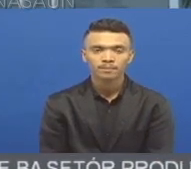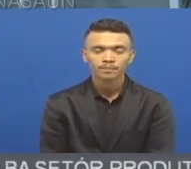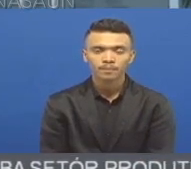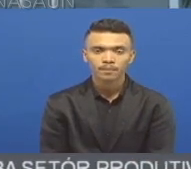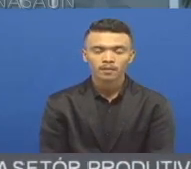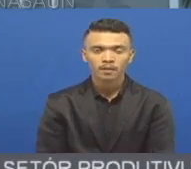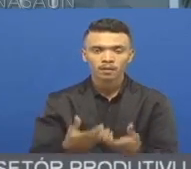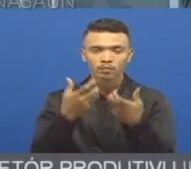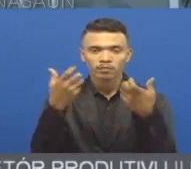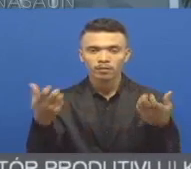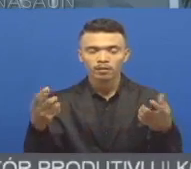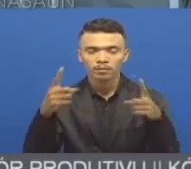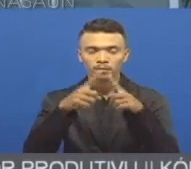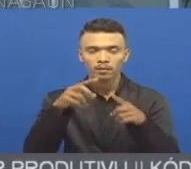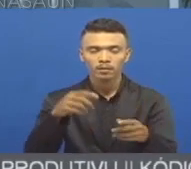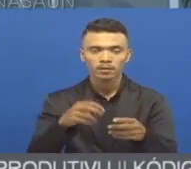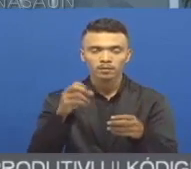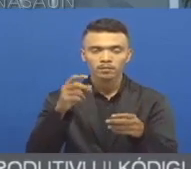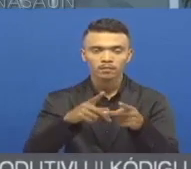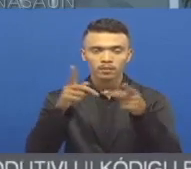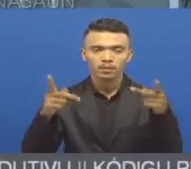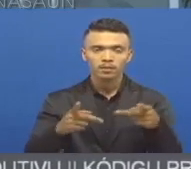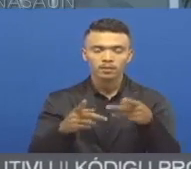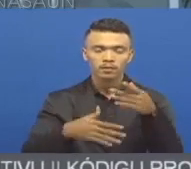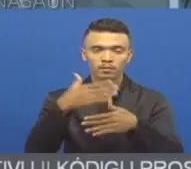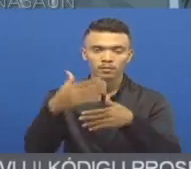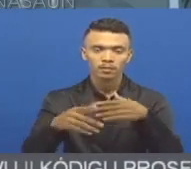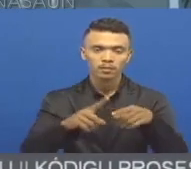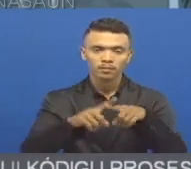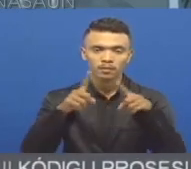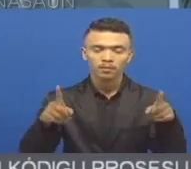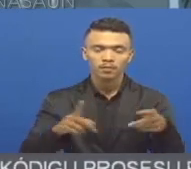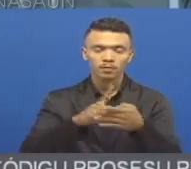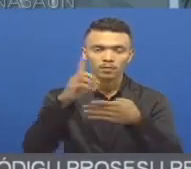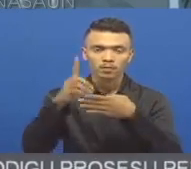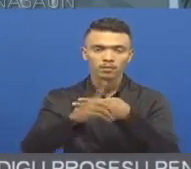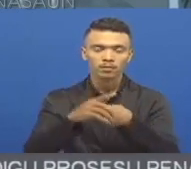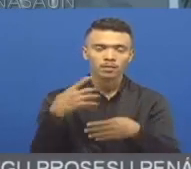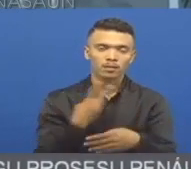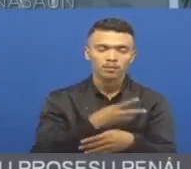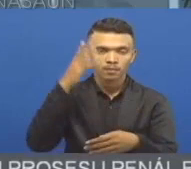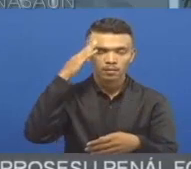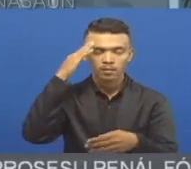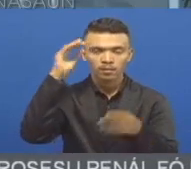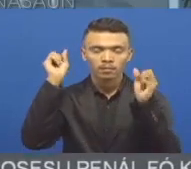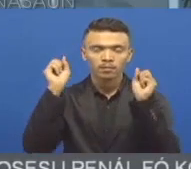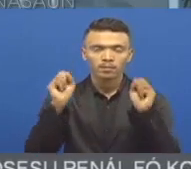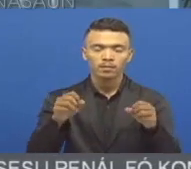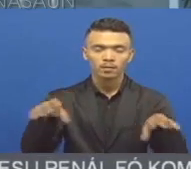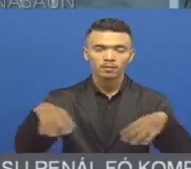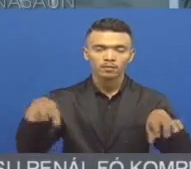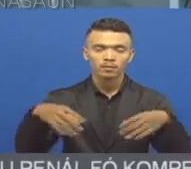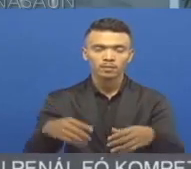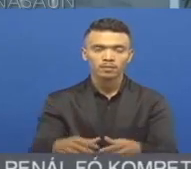a fase nia va fases lubukida, mas be fase inicial to dezembro né, amia noi nemos necessita serviços